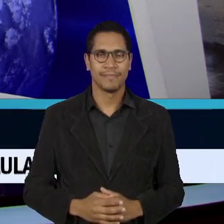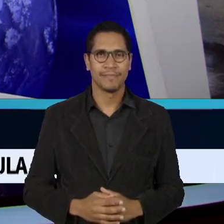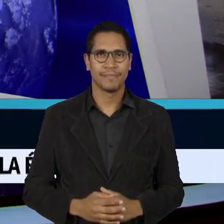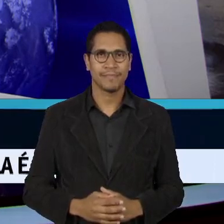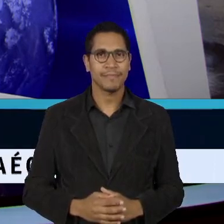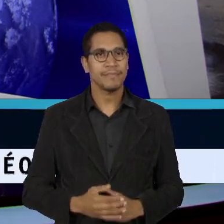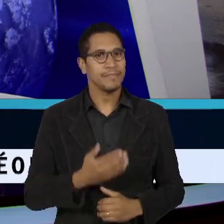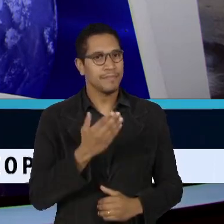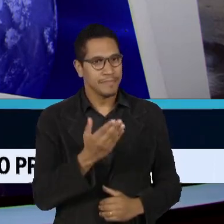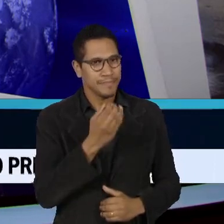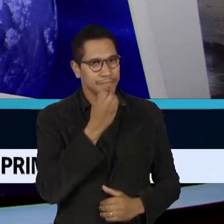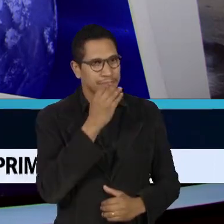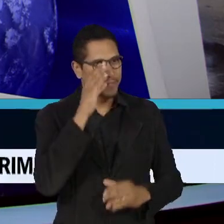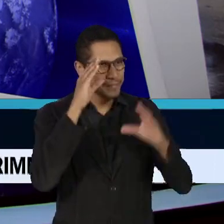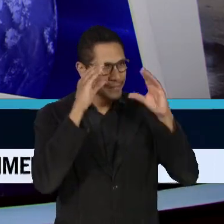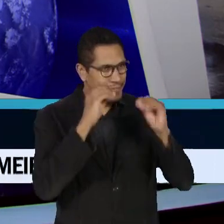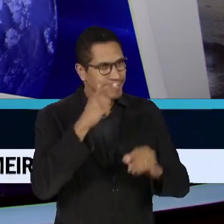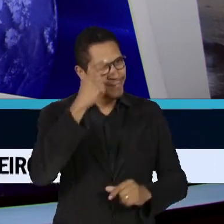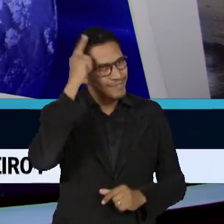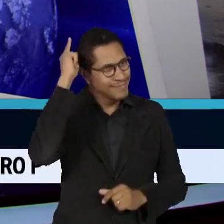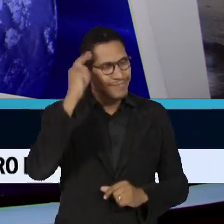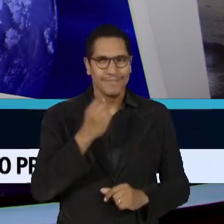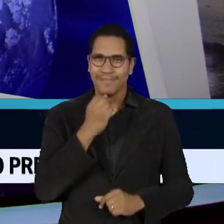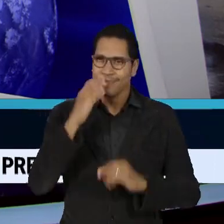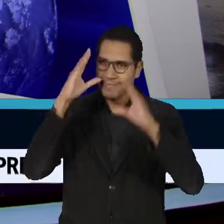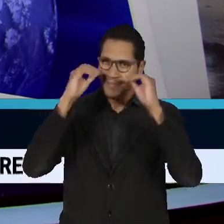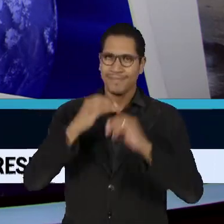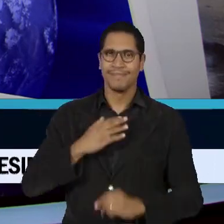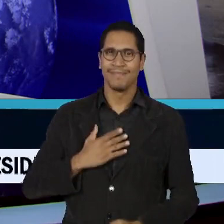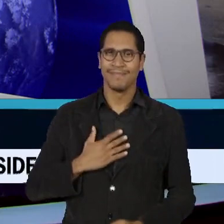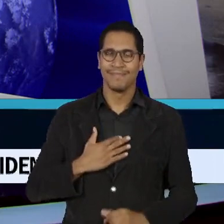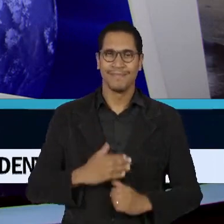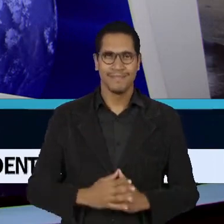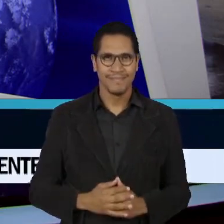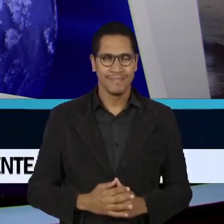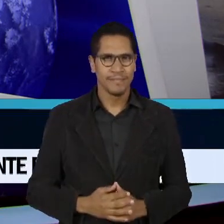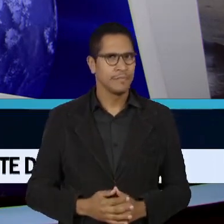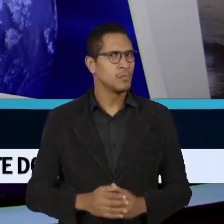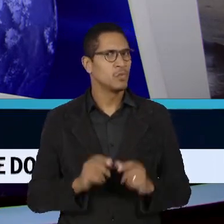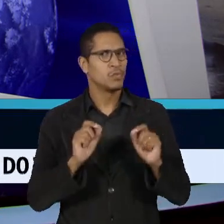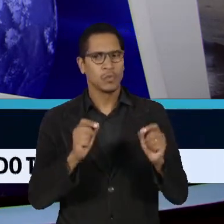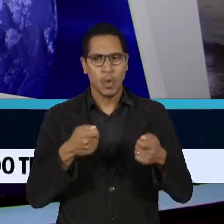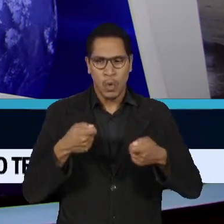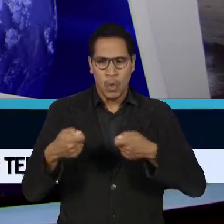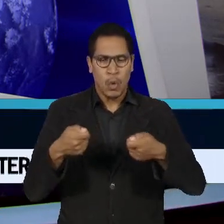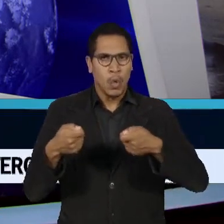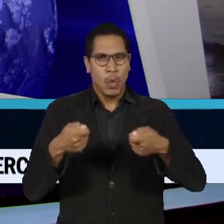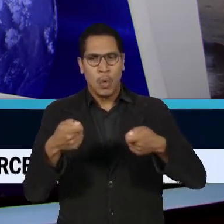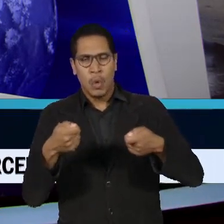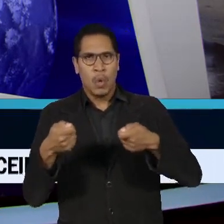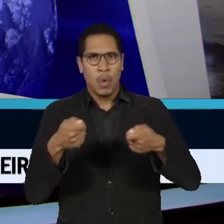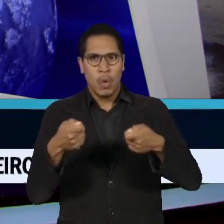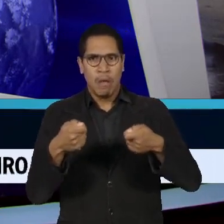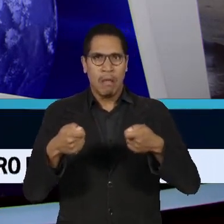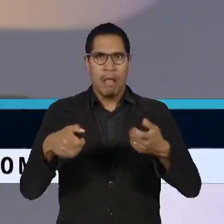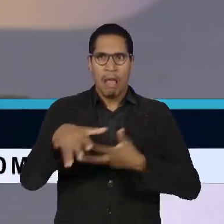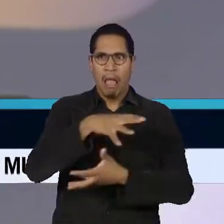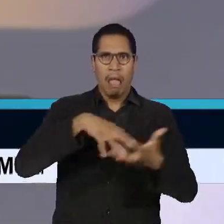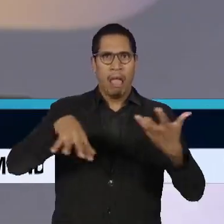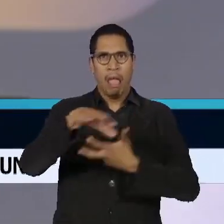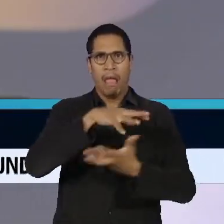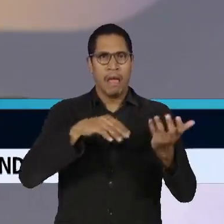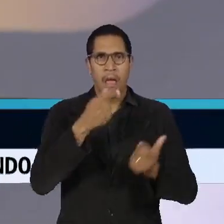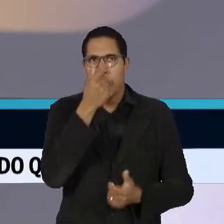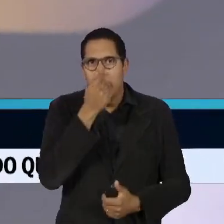Boa noite Boa noite Patrícia Patrícia a situação saiu do controle de Putin se é que algum dia